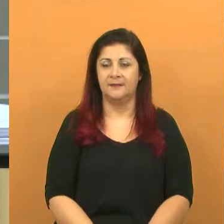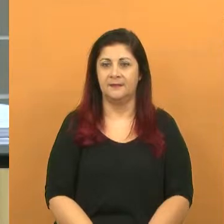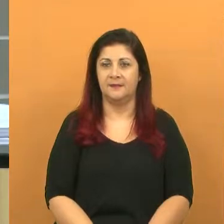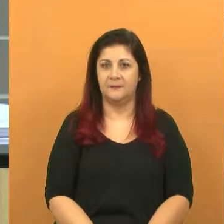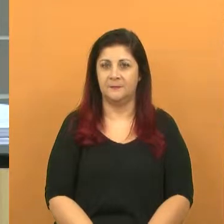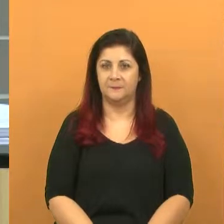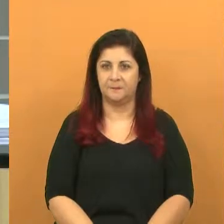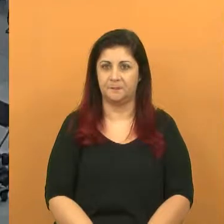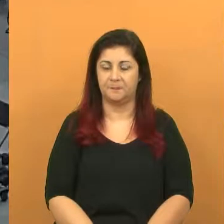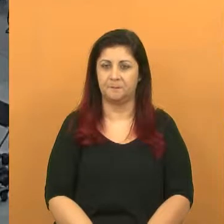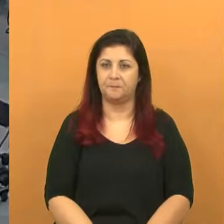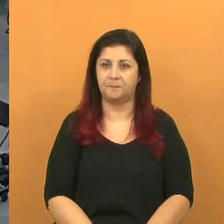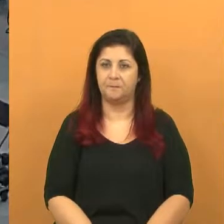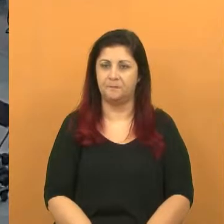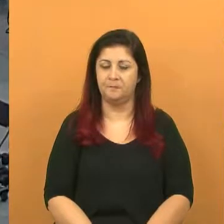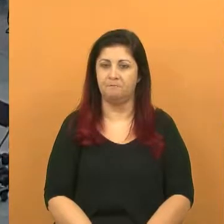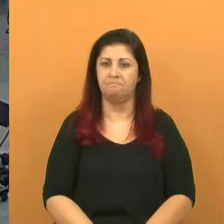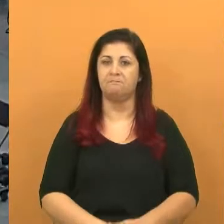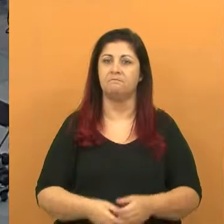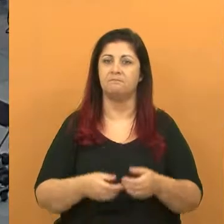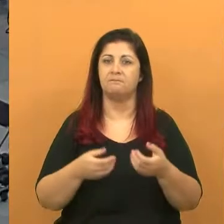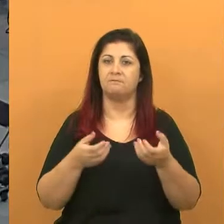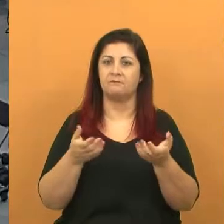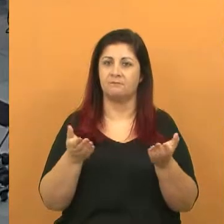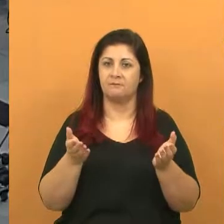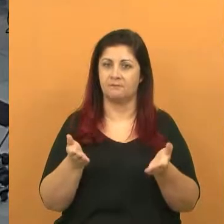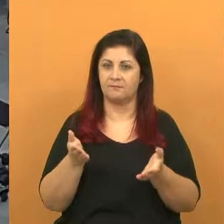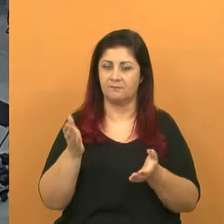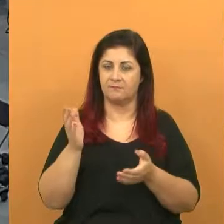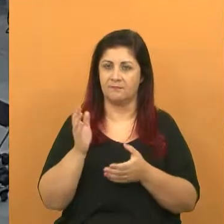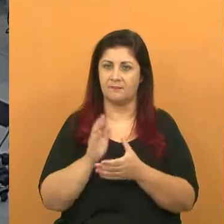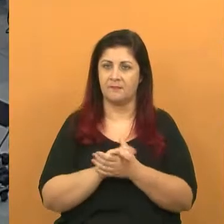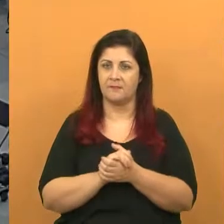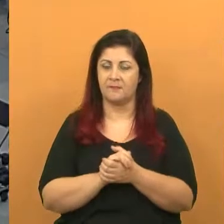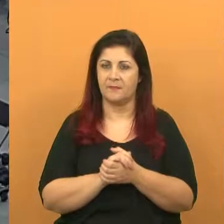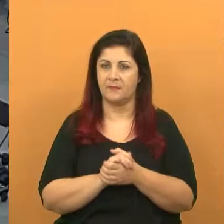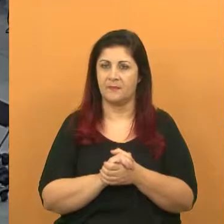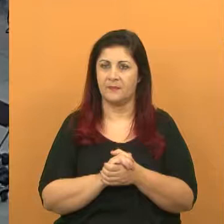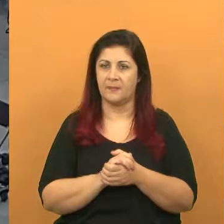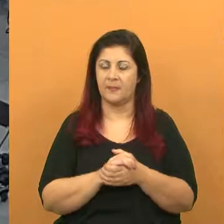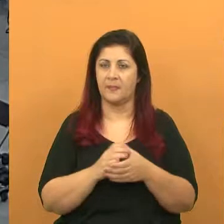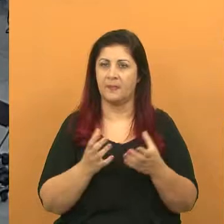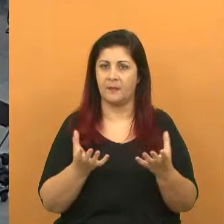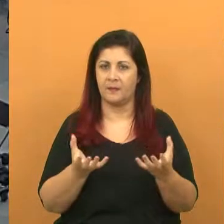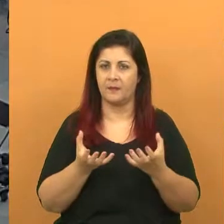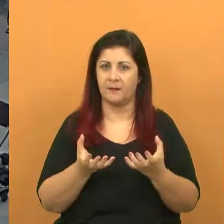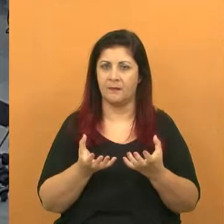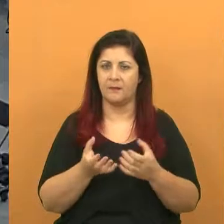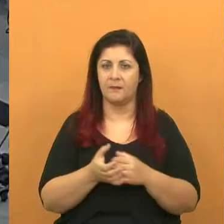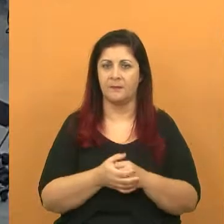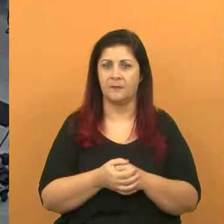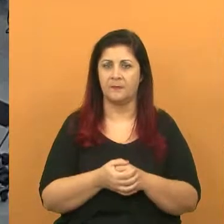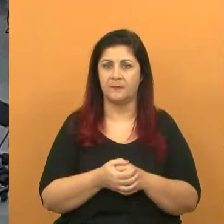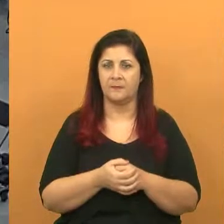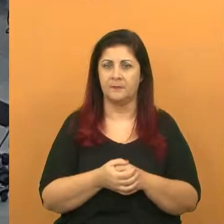Senhora presidente, eu quero aqui, em cima desse projeto,